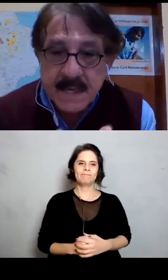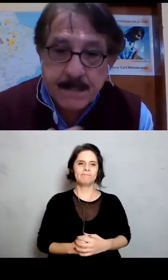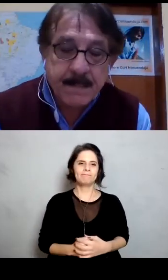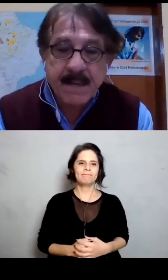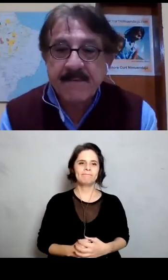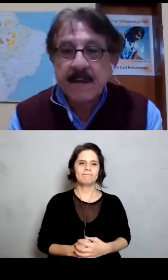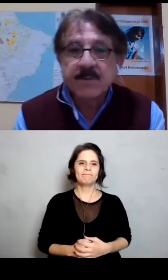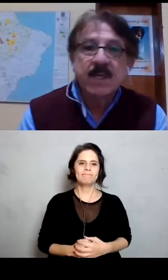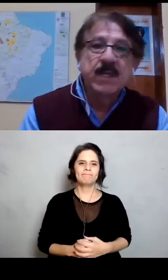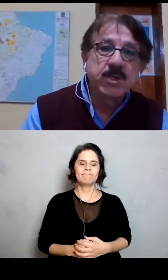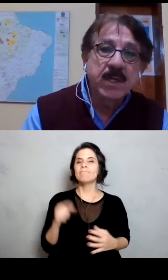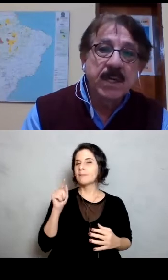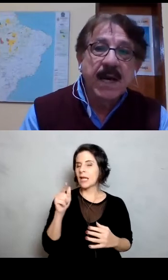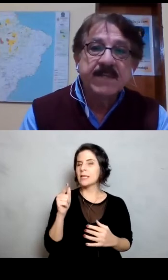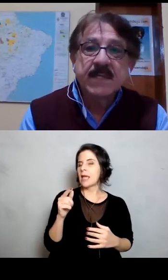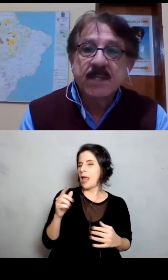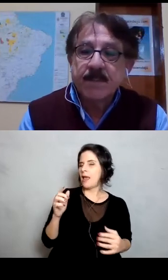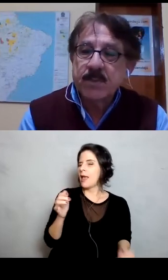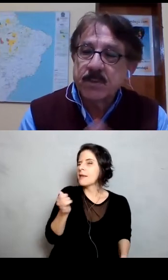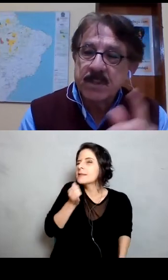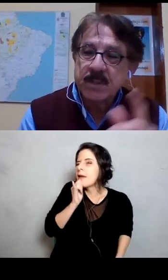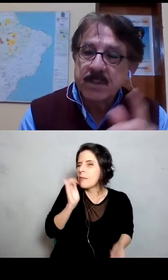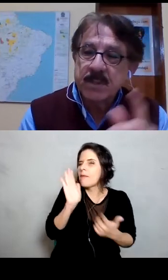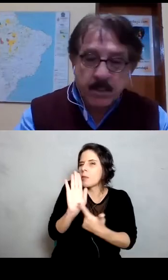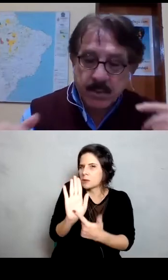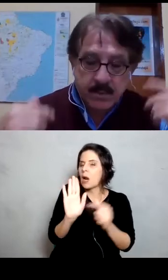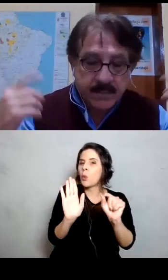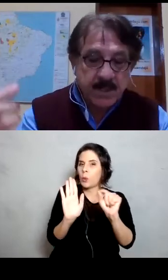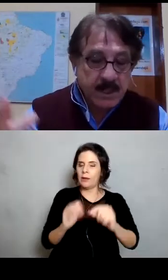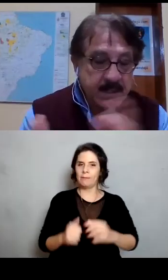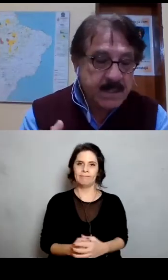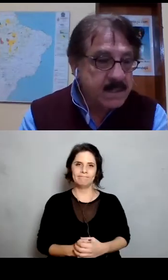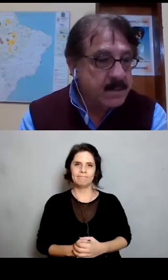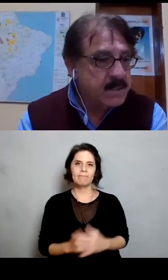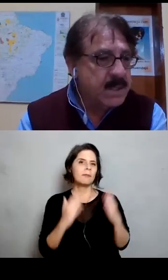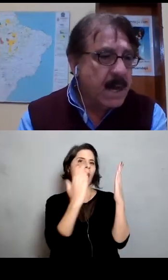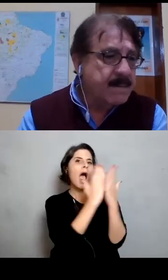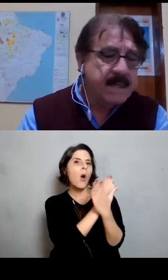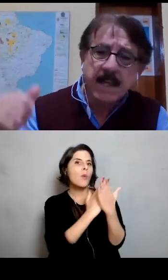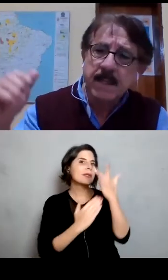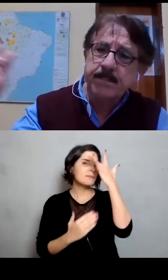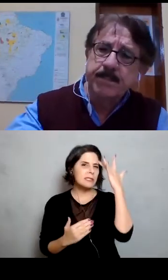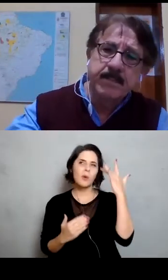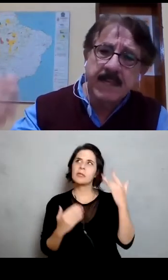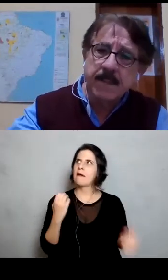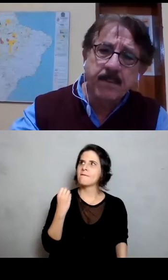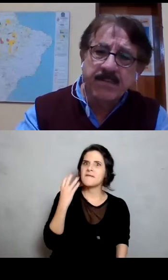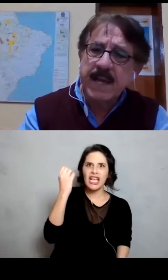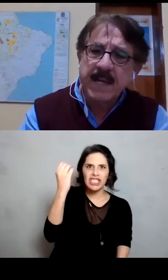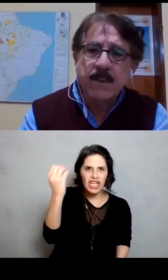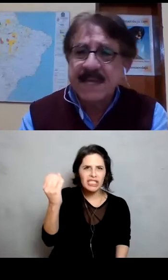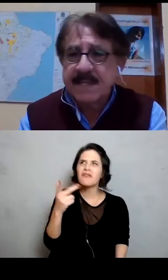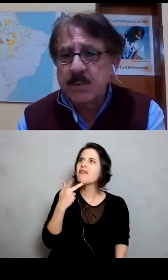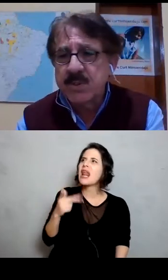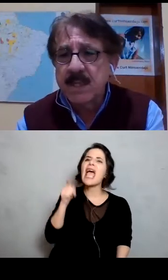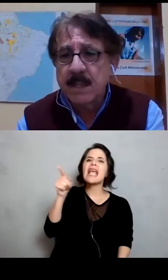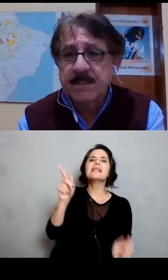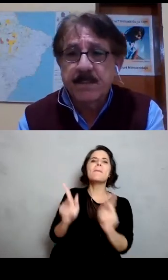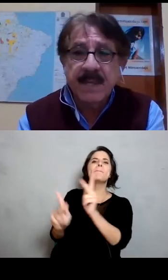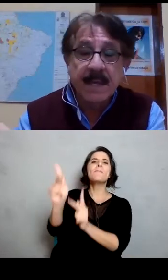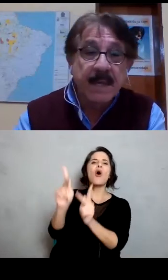Esse exemplo é para falar o seguinte: às vezes as pessoas, eu já li muitos viajantes que diziam assim, mas aquele povo lá, a língua deles é